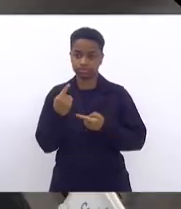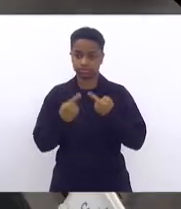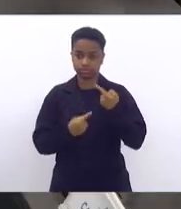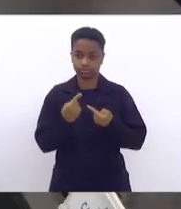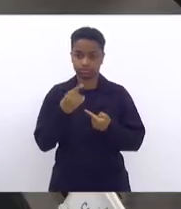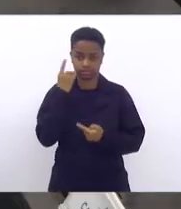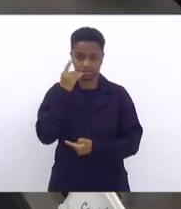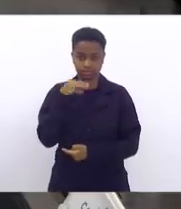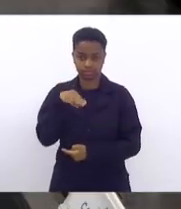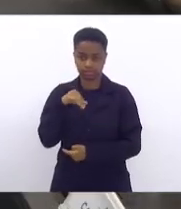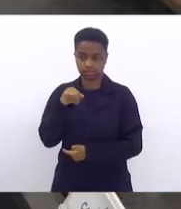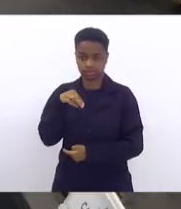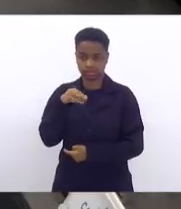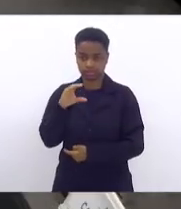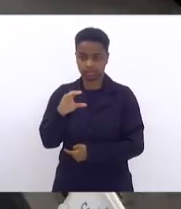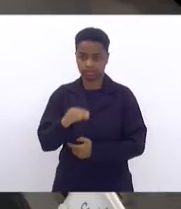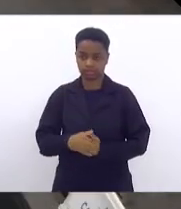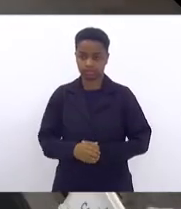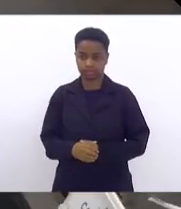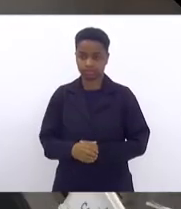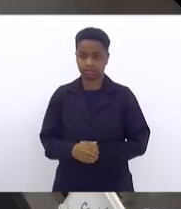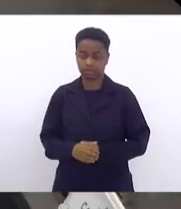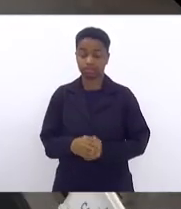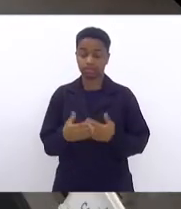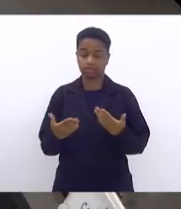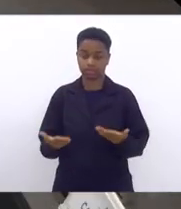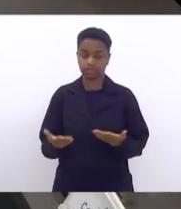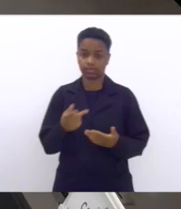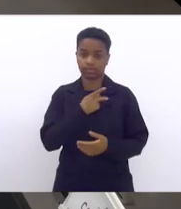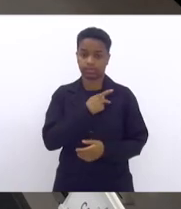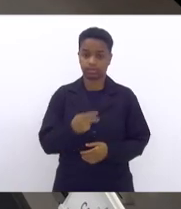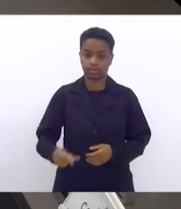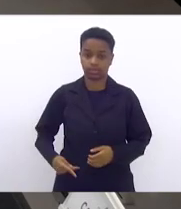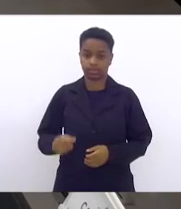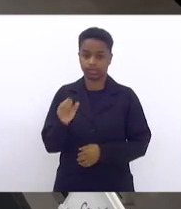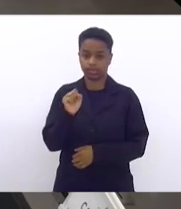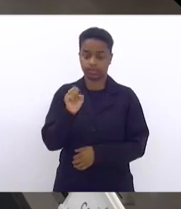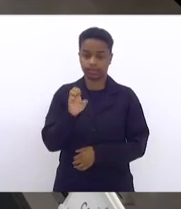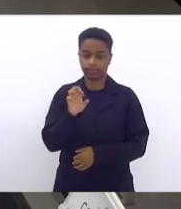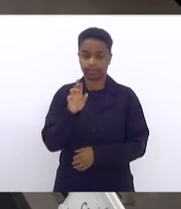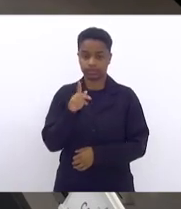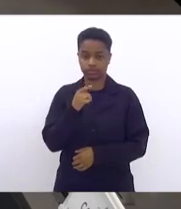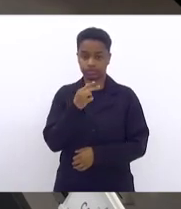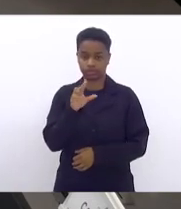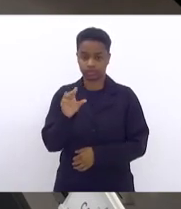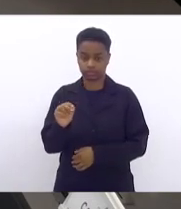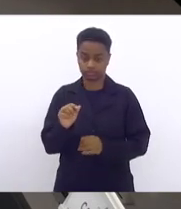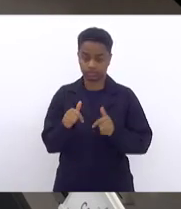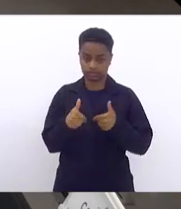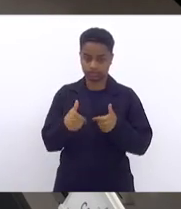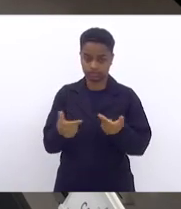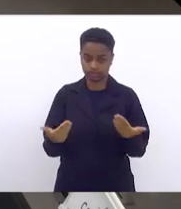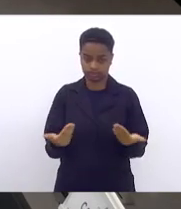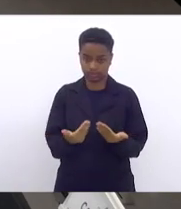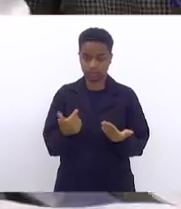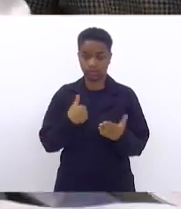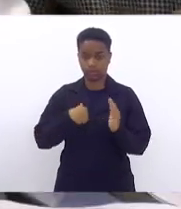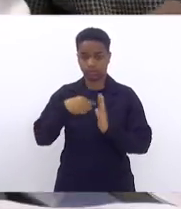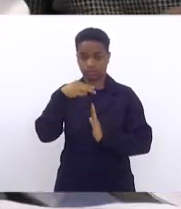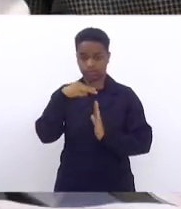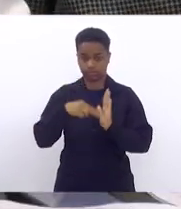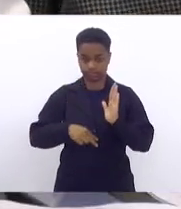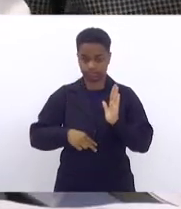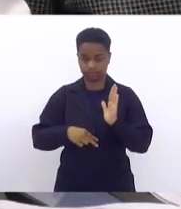cemitério, ainda mais sem convênio com o município. Presidente, doutor Serginho, no exercício, eu estou lendo